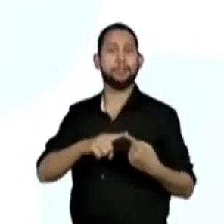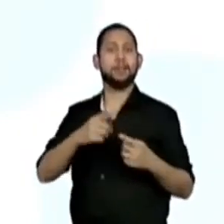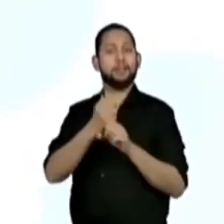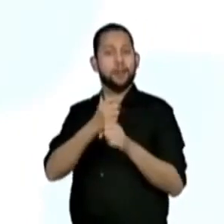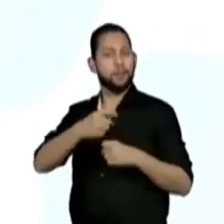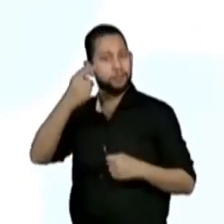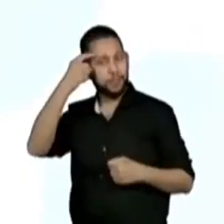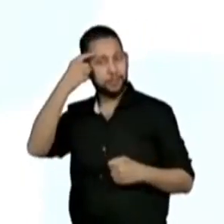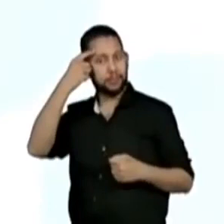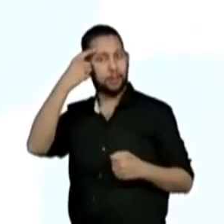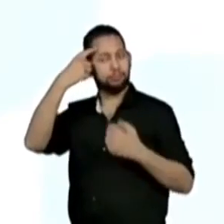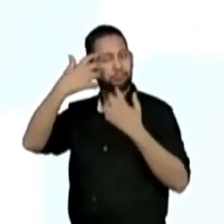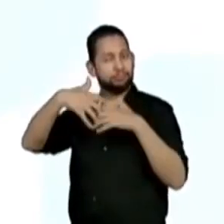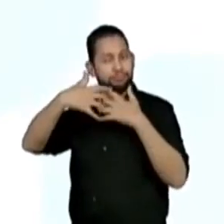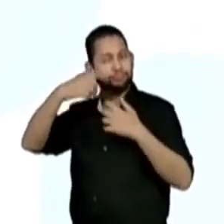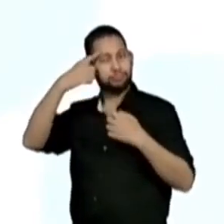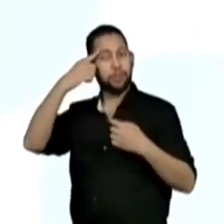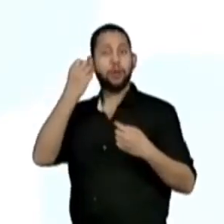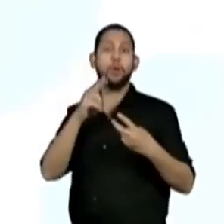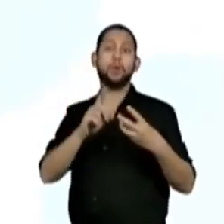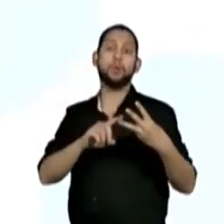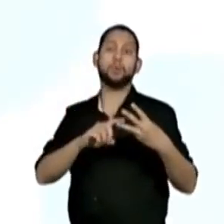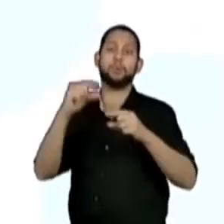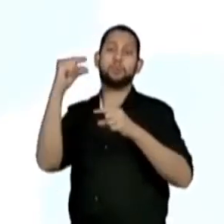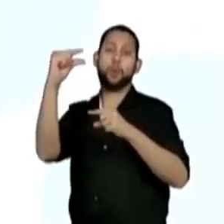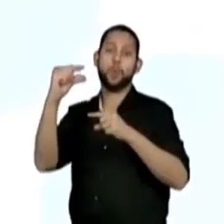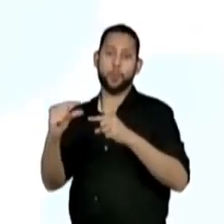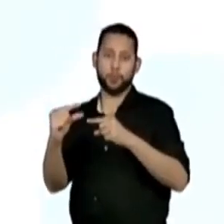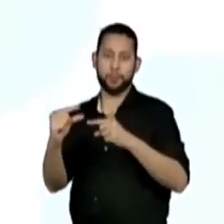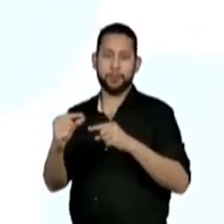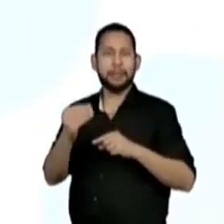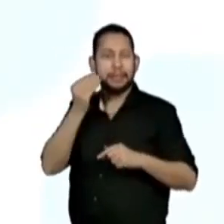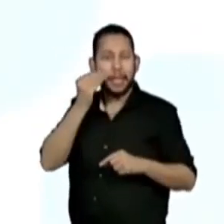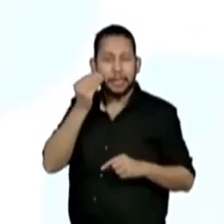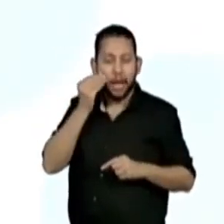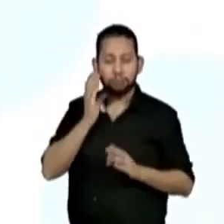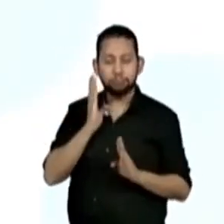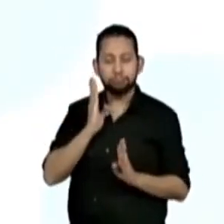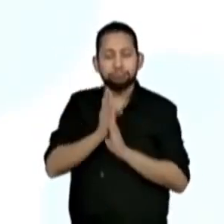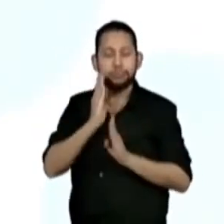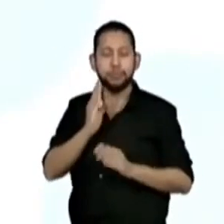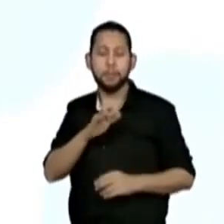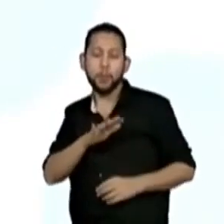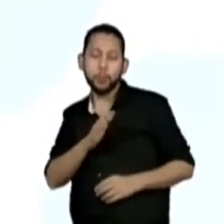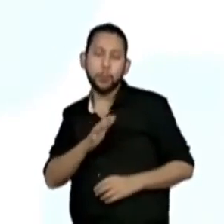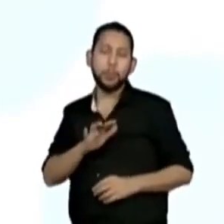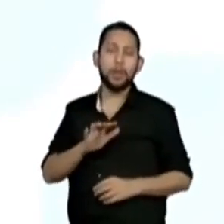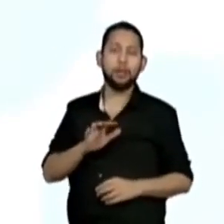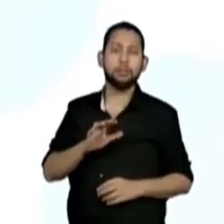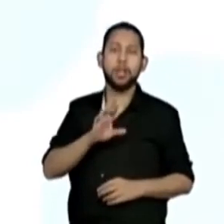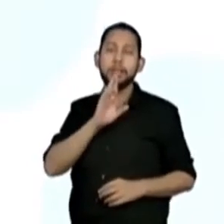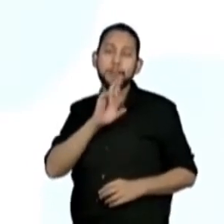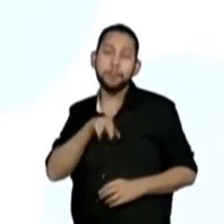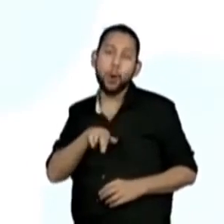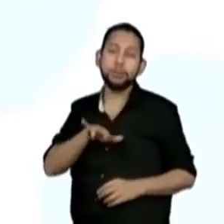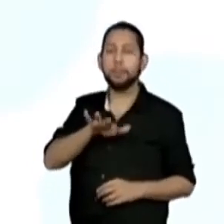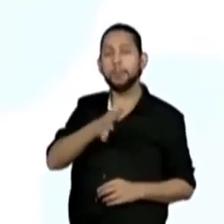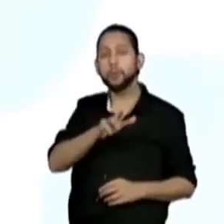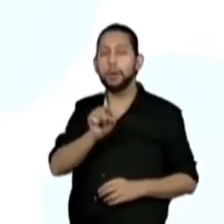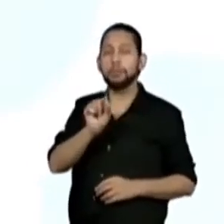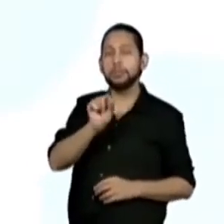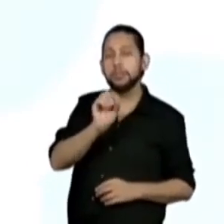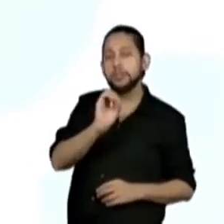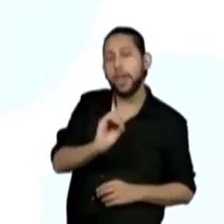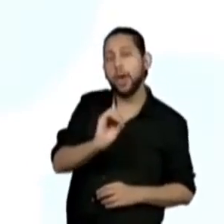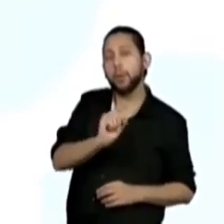o algoritmo além de fazer estimativas e o arredondamento do resultado e a